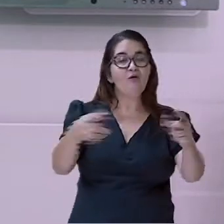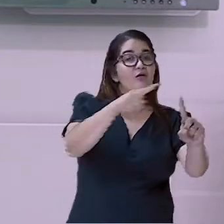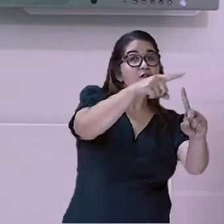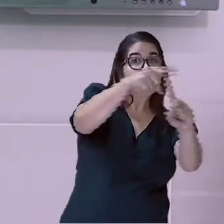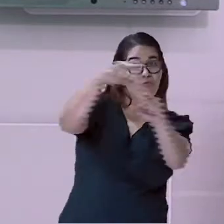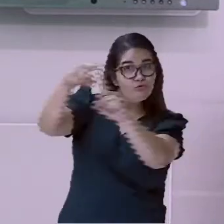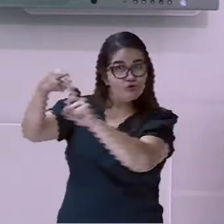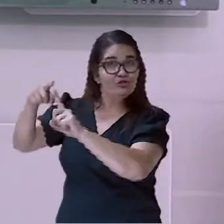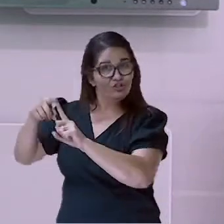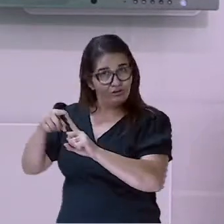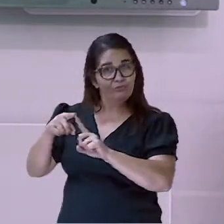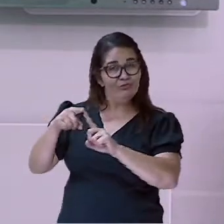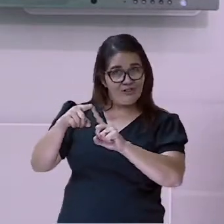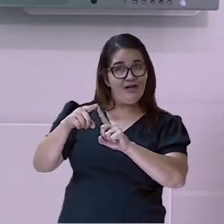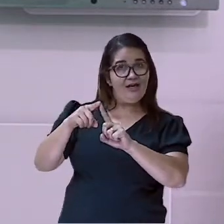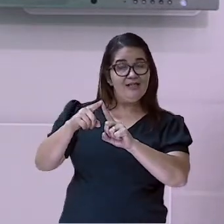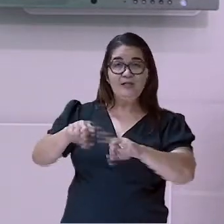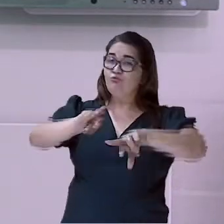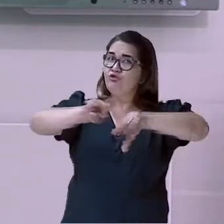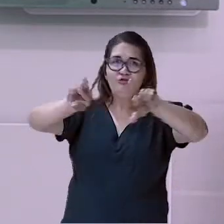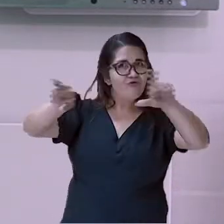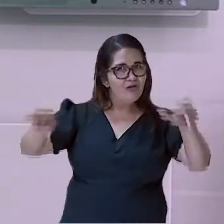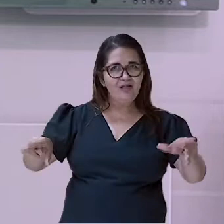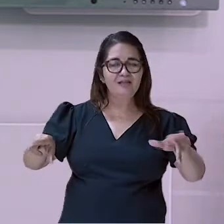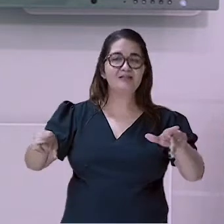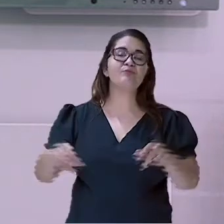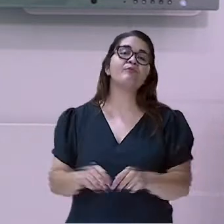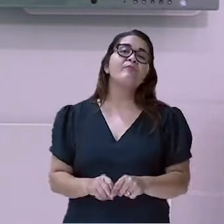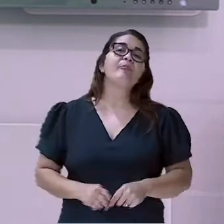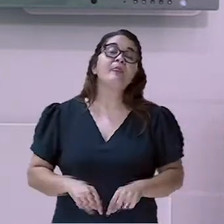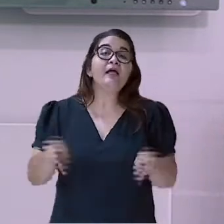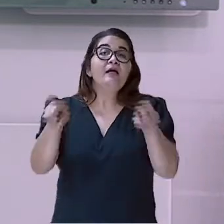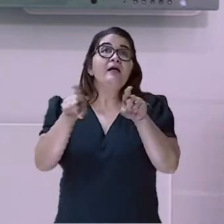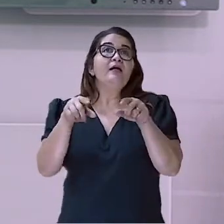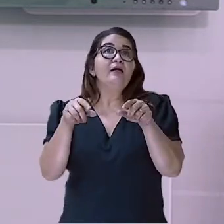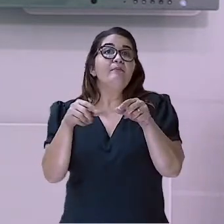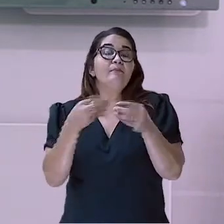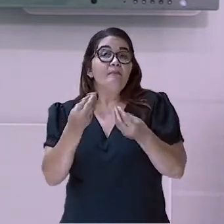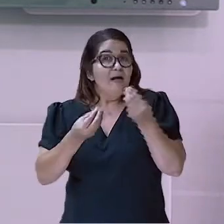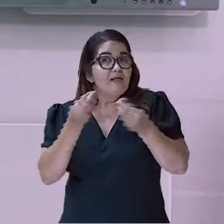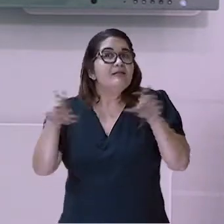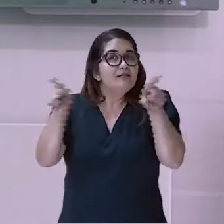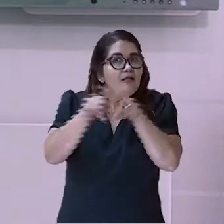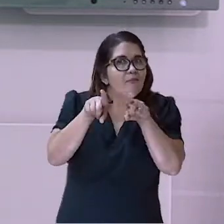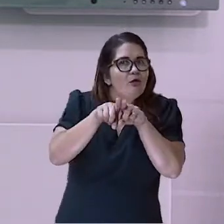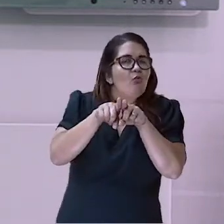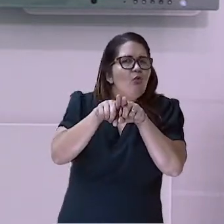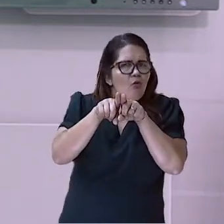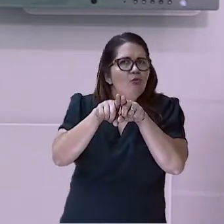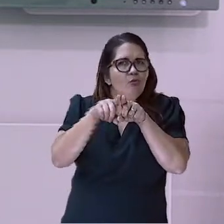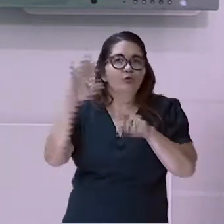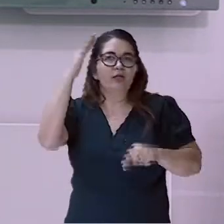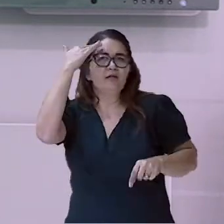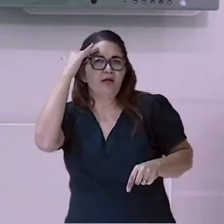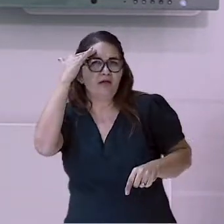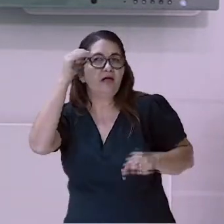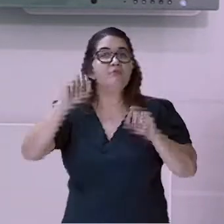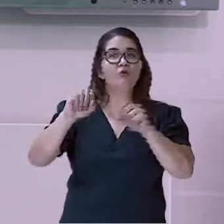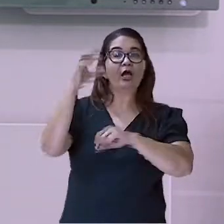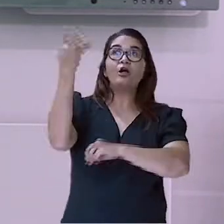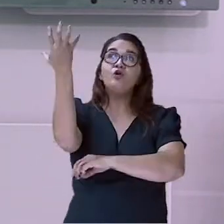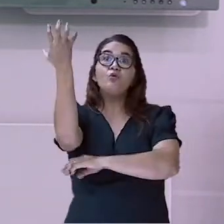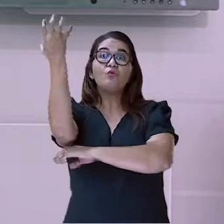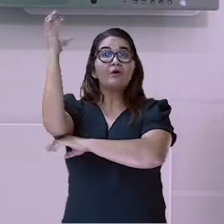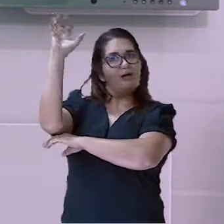Uma delas é a diversidade climática. O que a gente entende por diversidade climática? A própria palavra